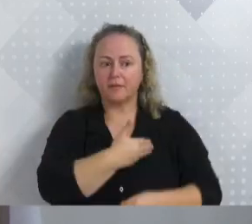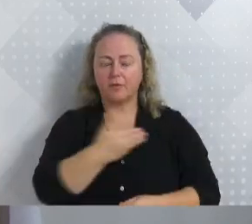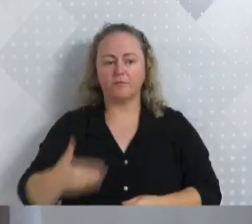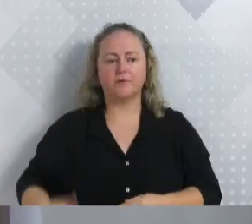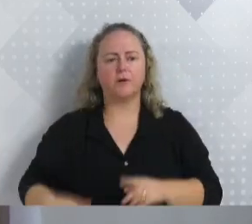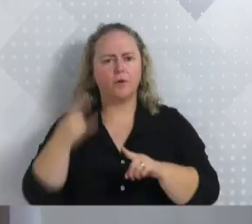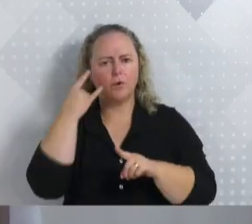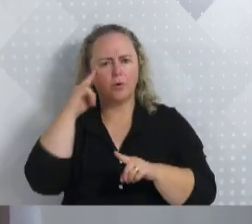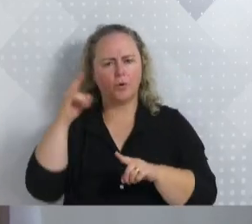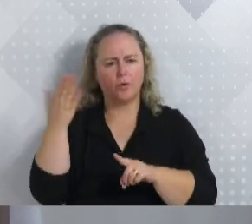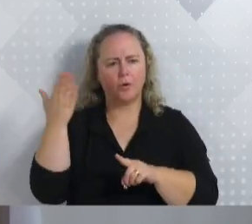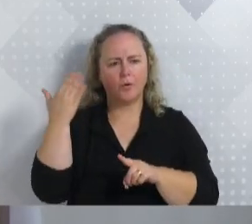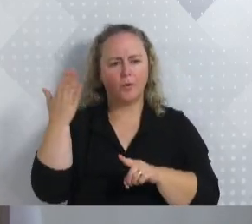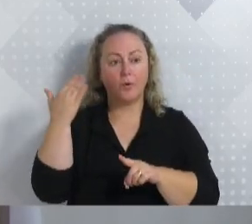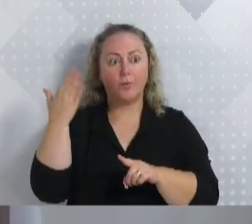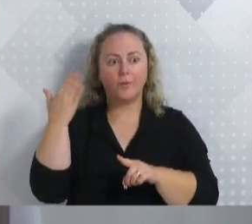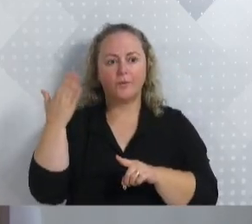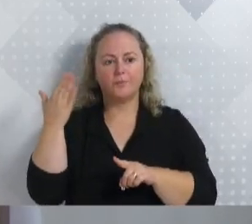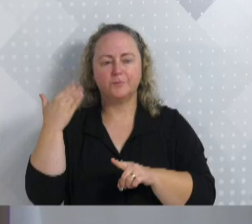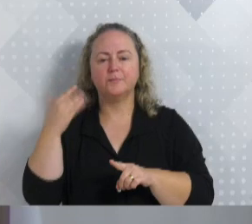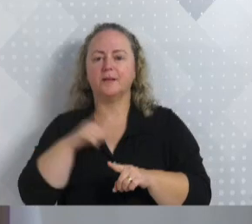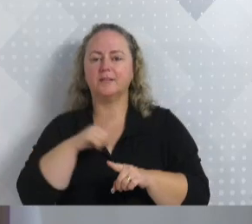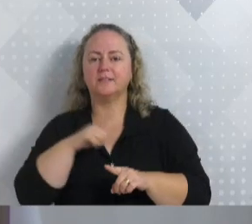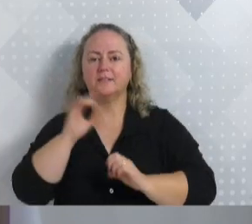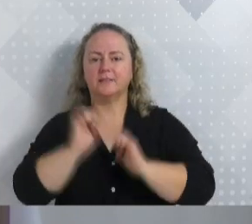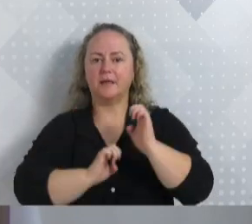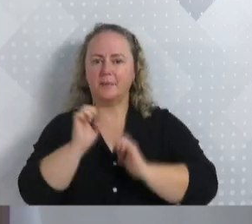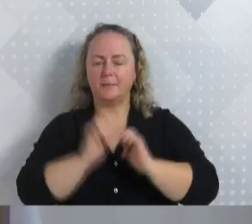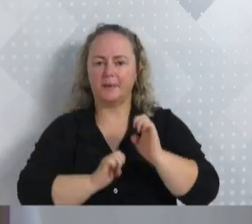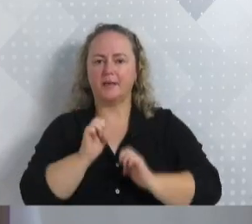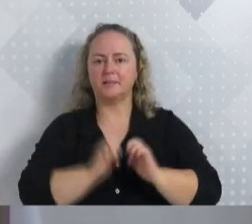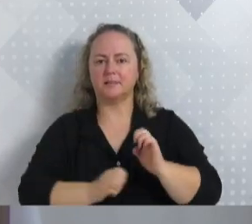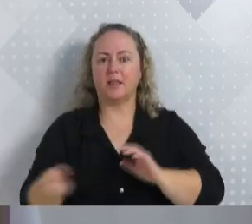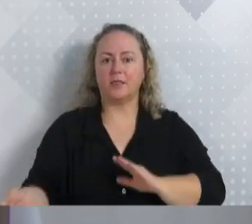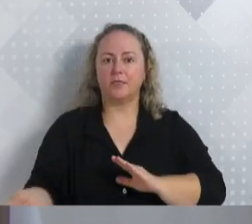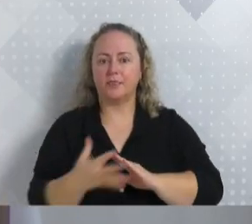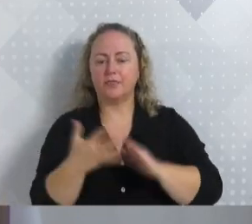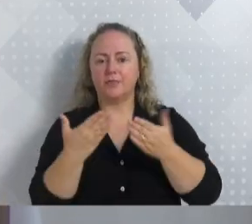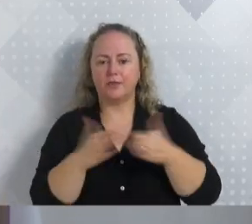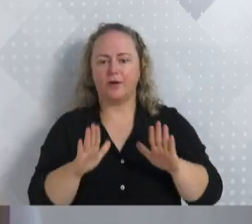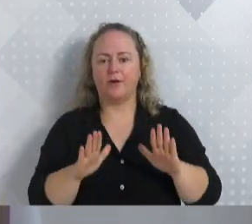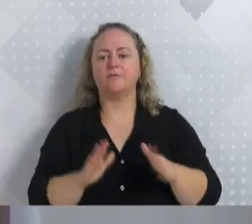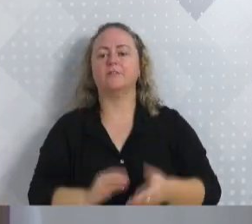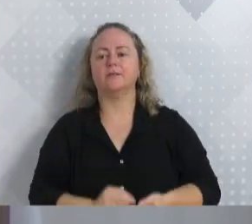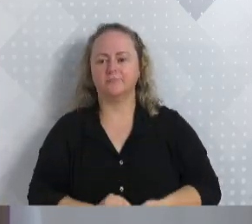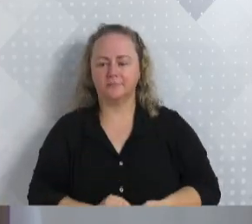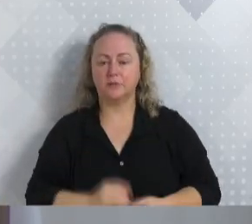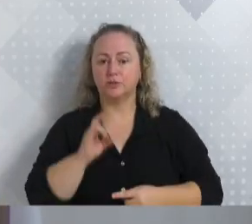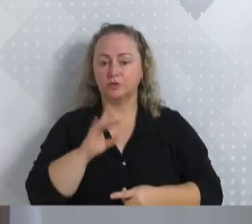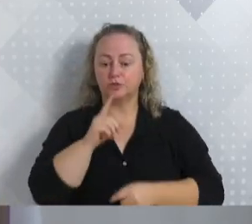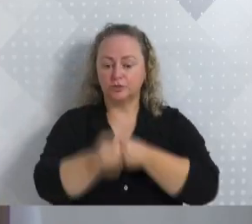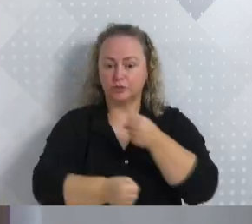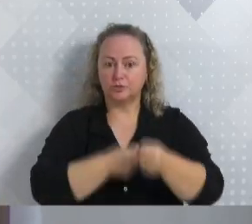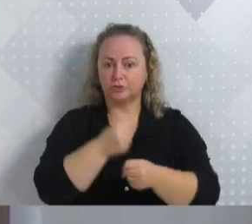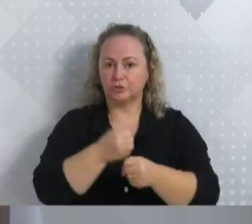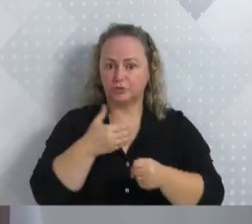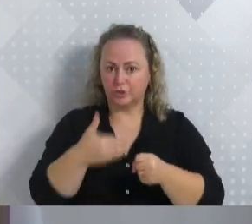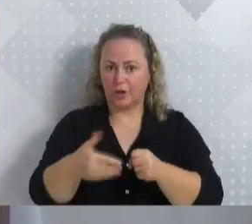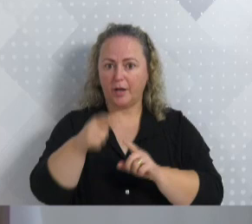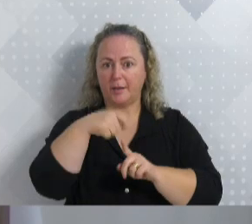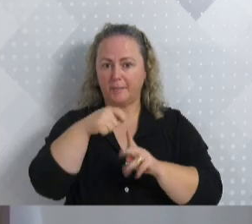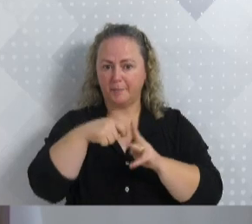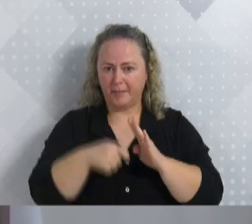meses tivemos mais de 220 mil novas empresas abertas no Estado de Santa Catarina, e só nesse ano, entre os meses de janeiro e